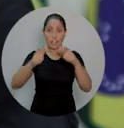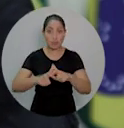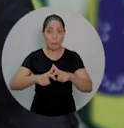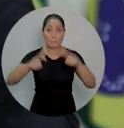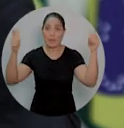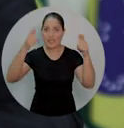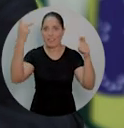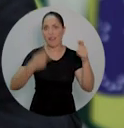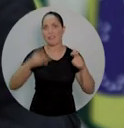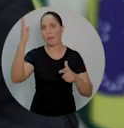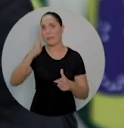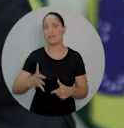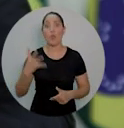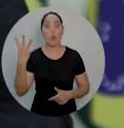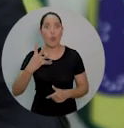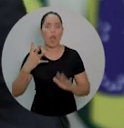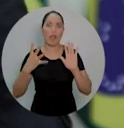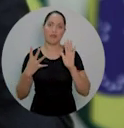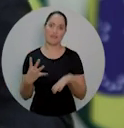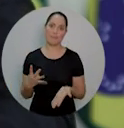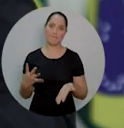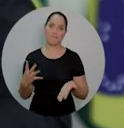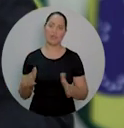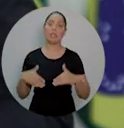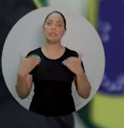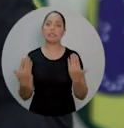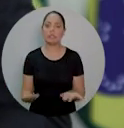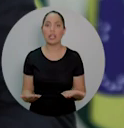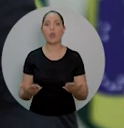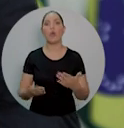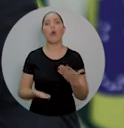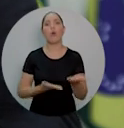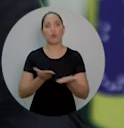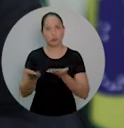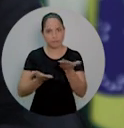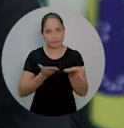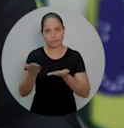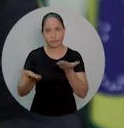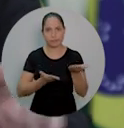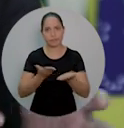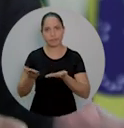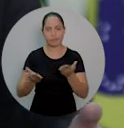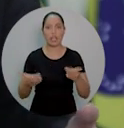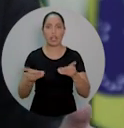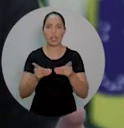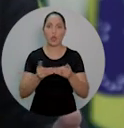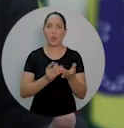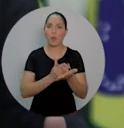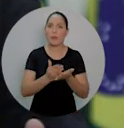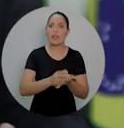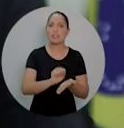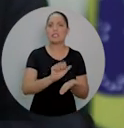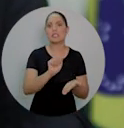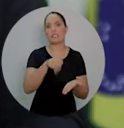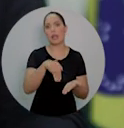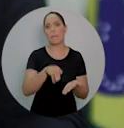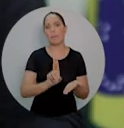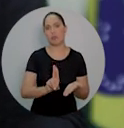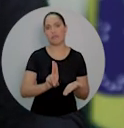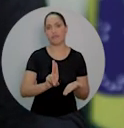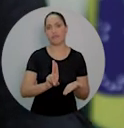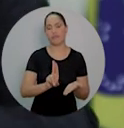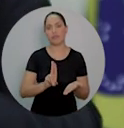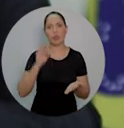Estado brasileiro tem um custeio elevadíssimo para o primeiro atendimento de um acidentado, que em regra é feito através do SAMU. Em